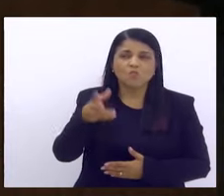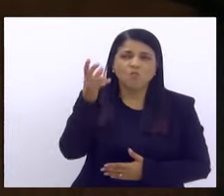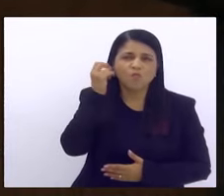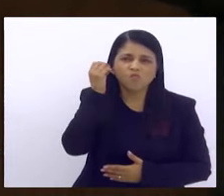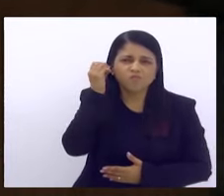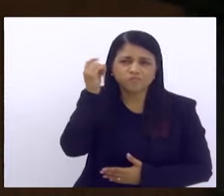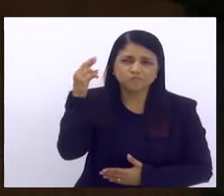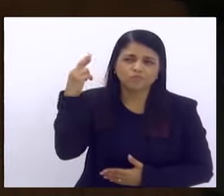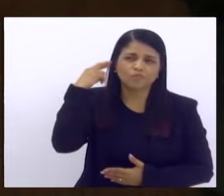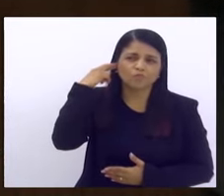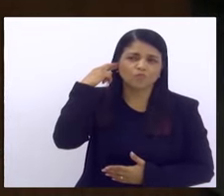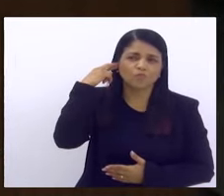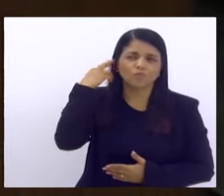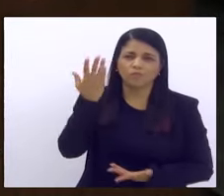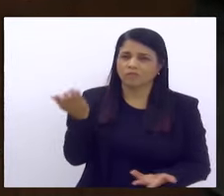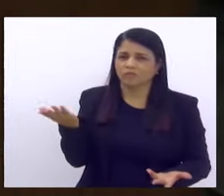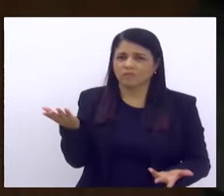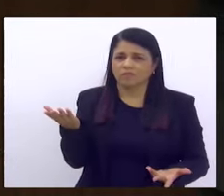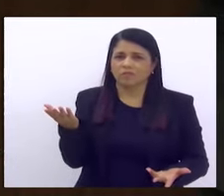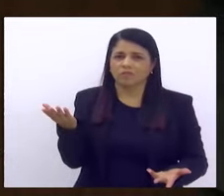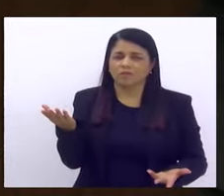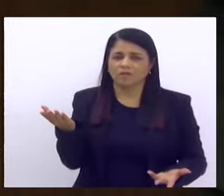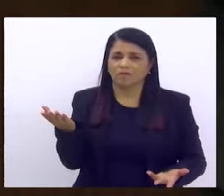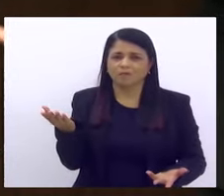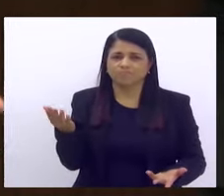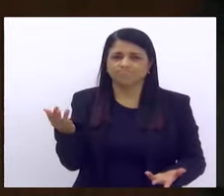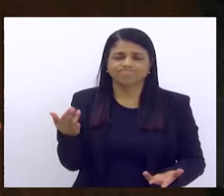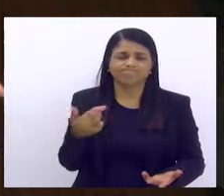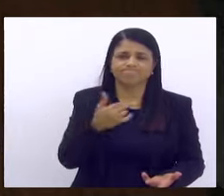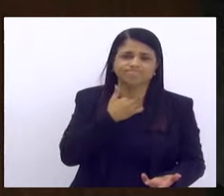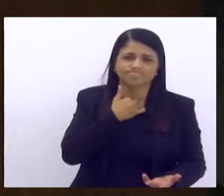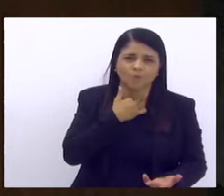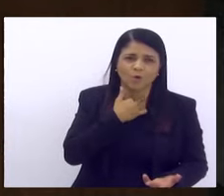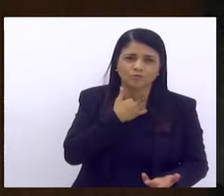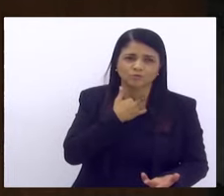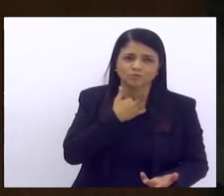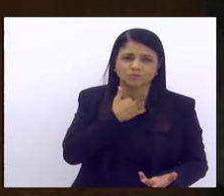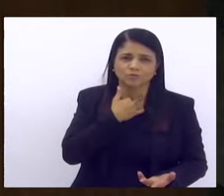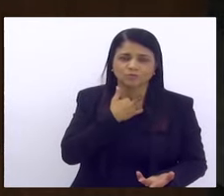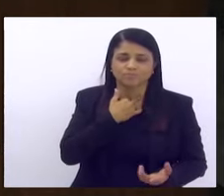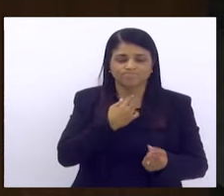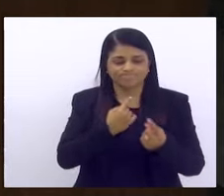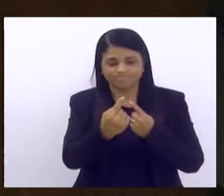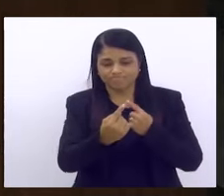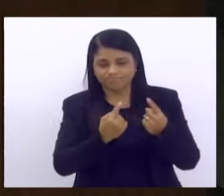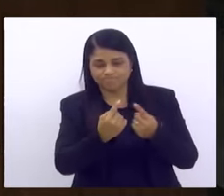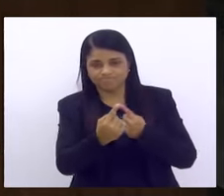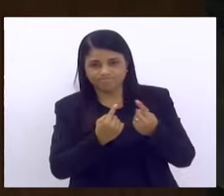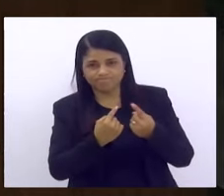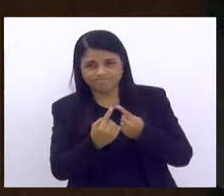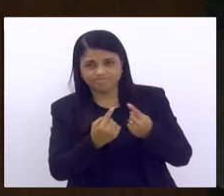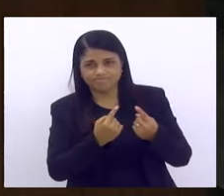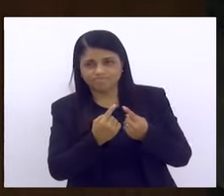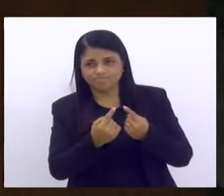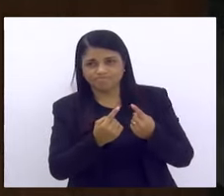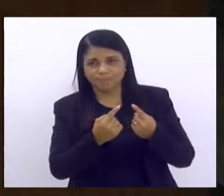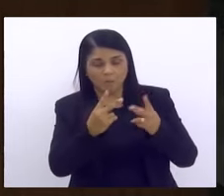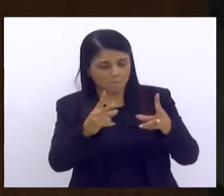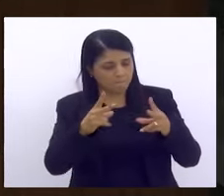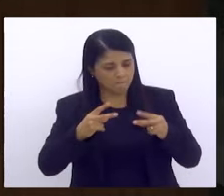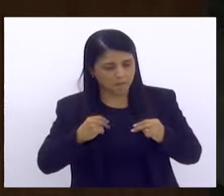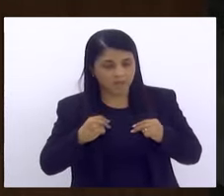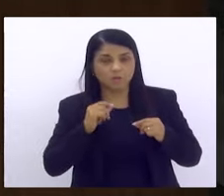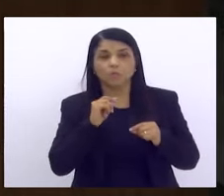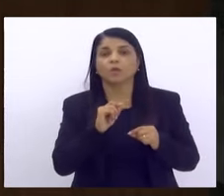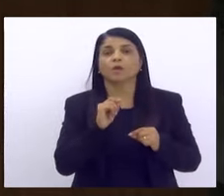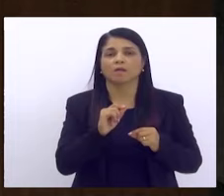votar. Foi retirado. Exatamente, porque a gente não pode batizar uma rodovia por maior mérito que tenha